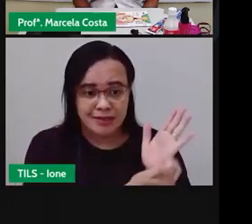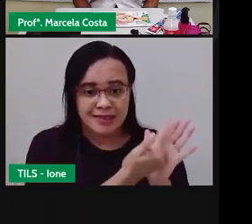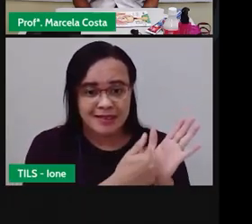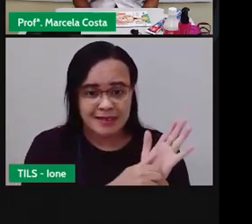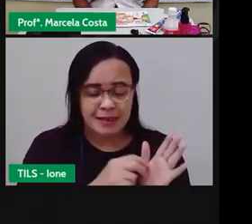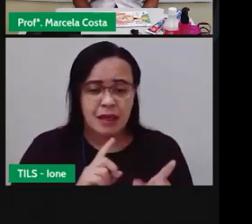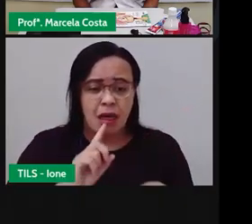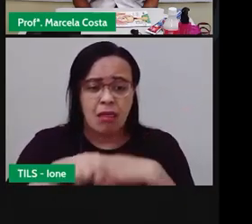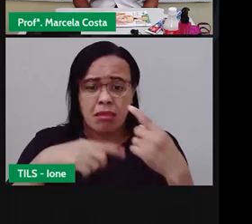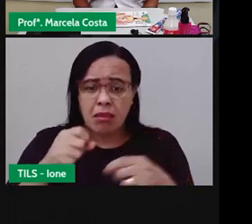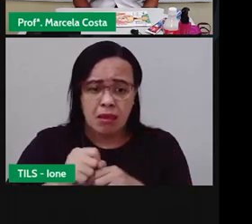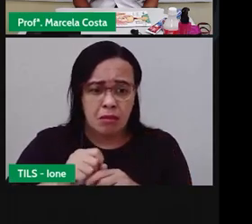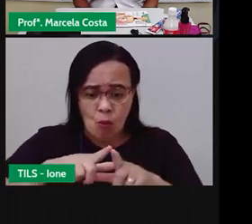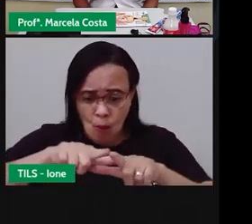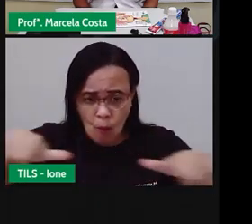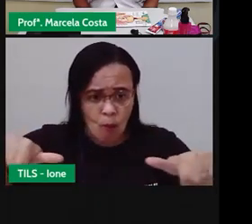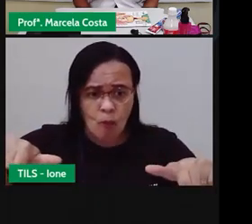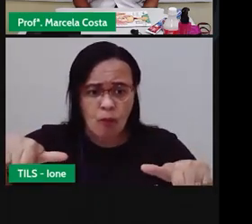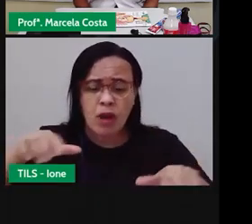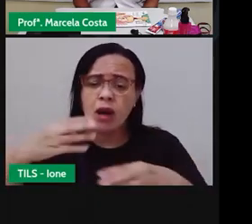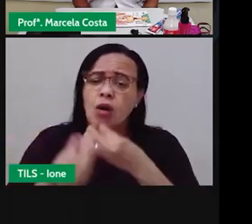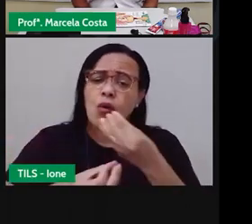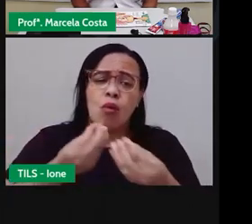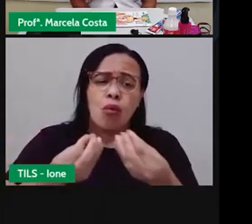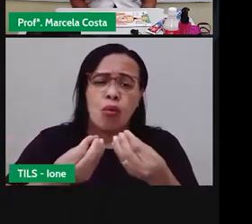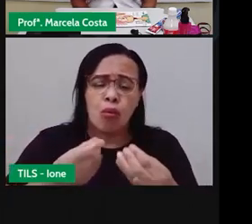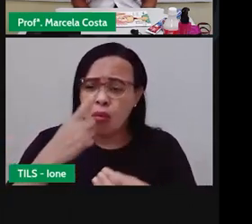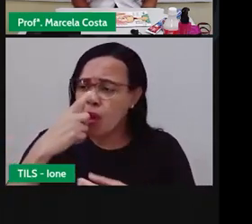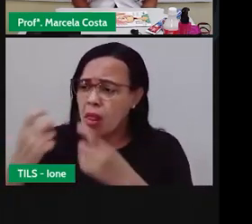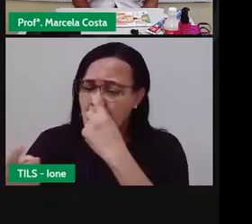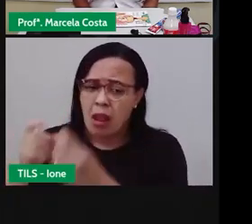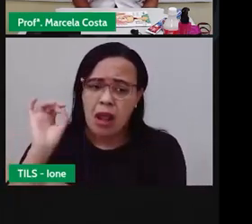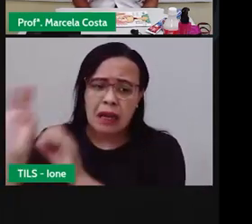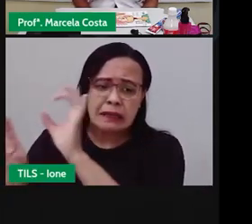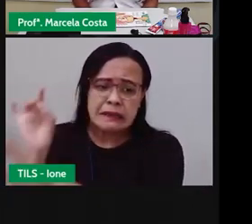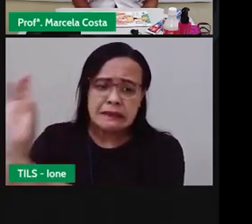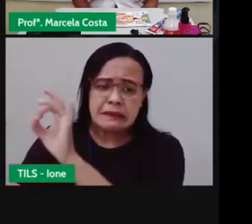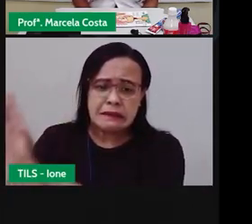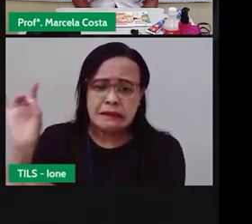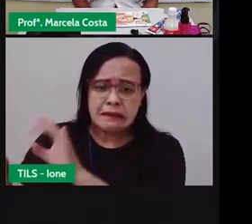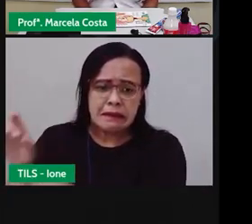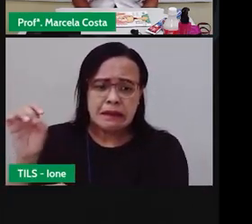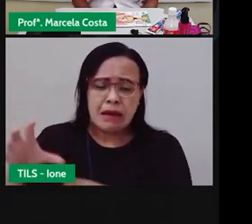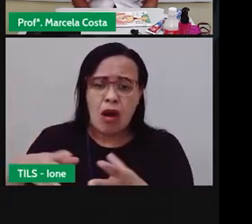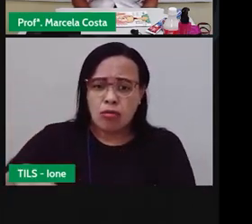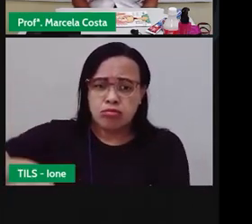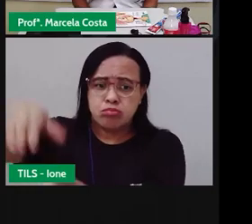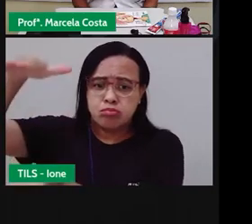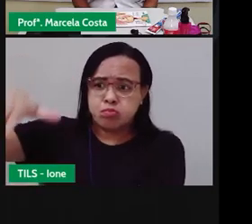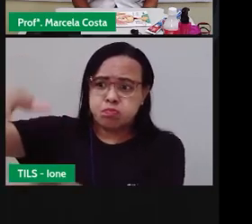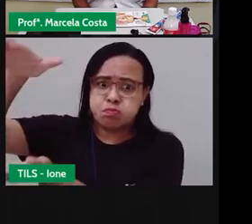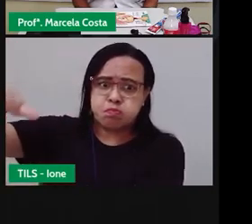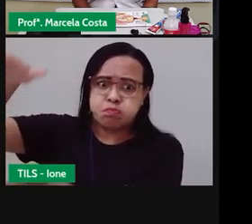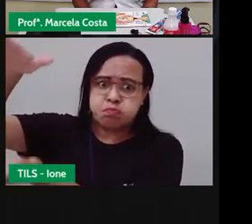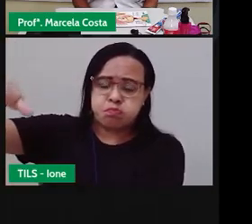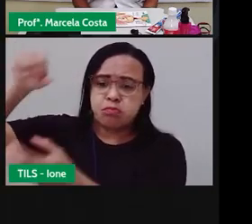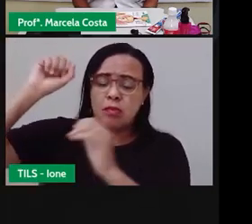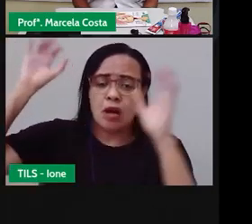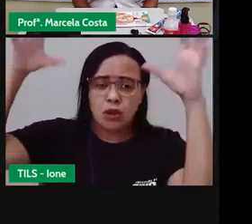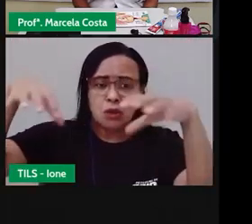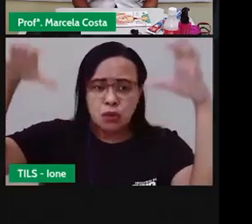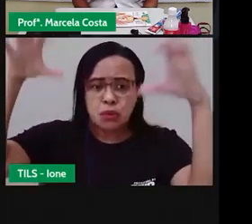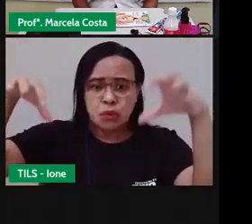Depois de vazias, não servimos para mais nada. Me jogam fora e fico entalado nos bueiros. Vem a chuva e